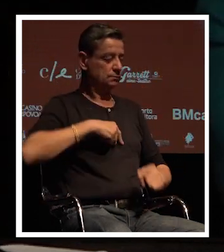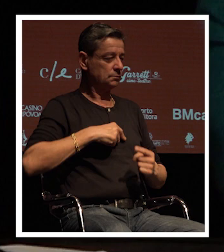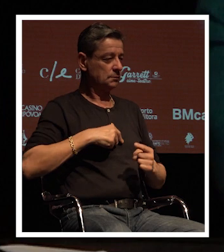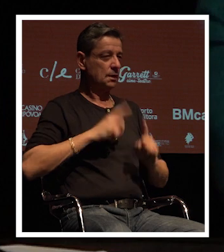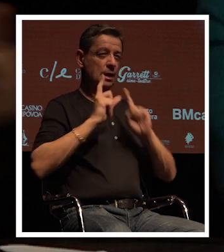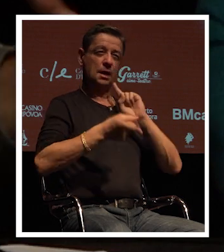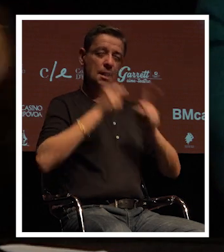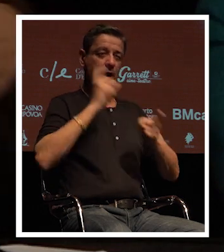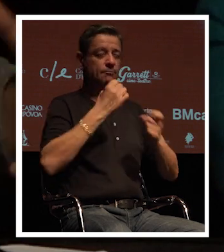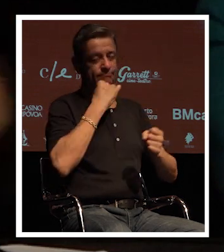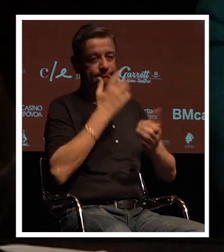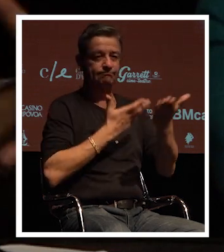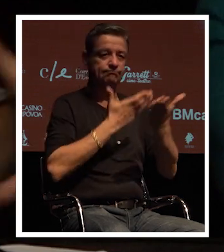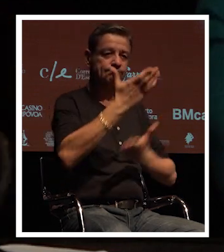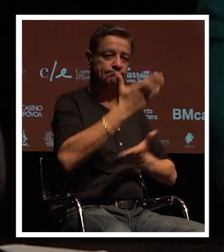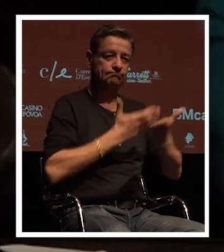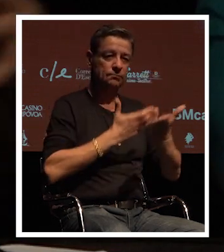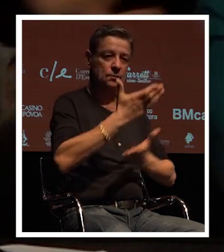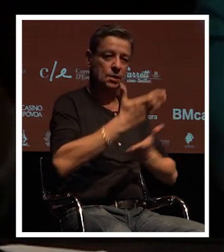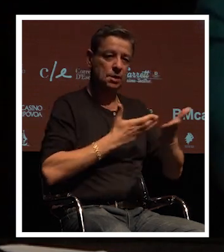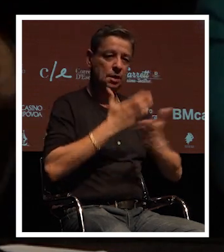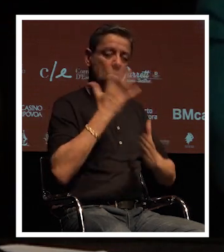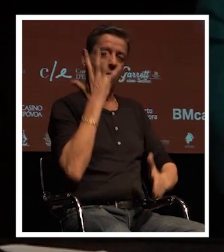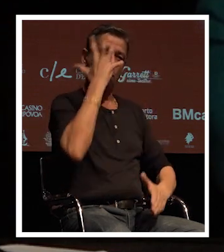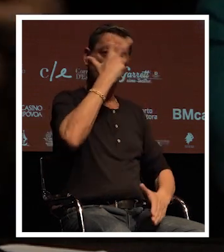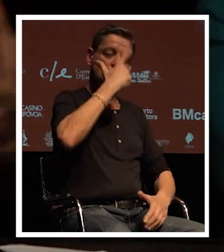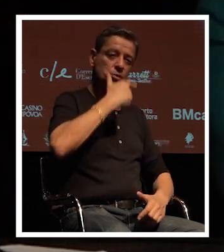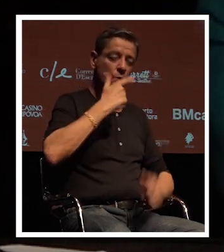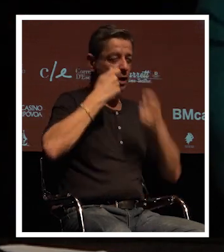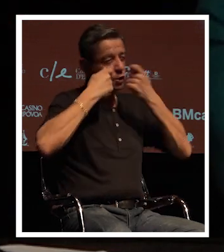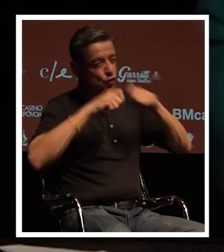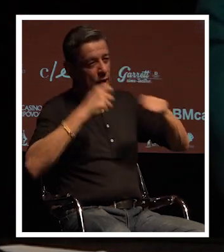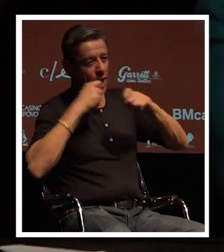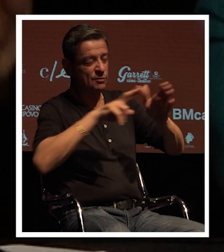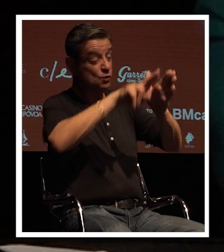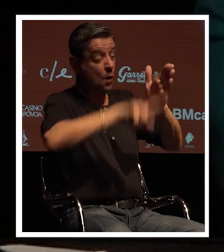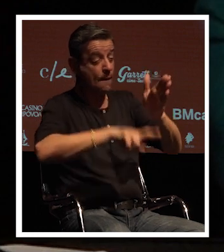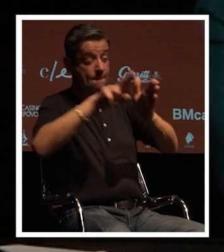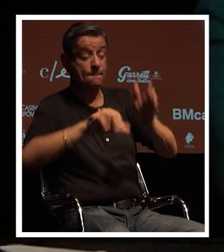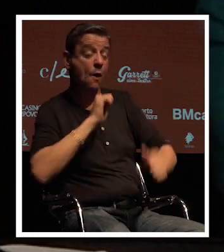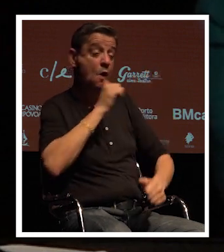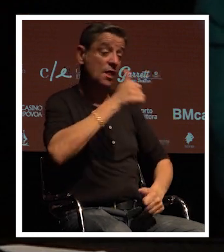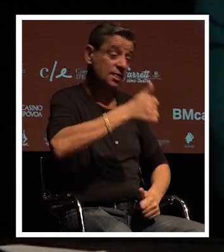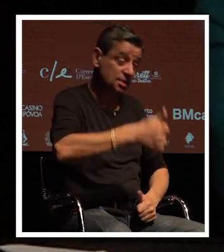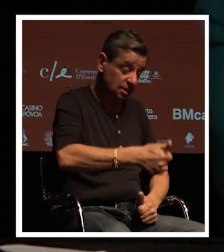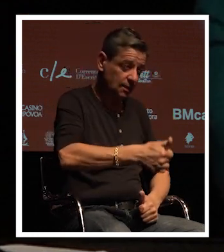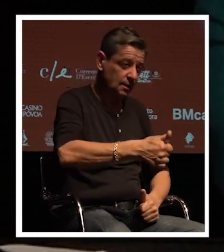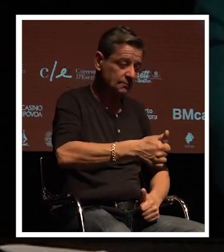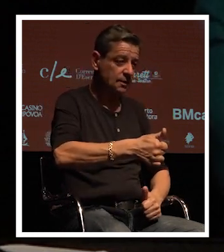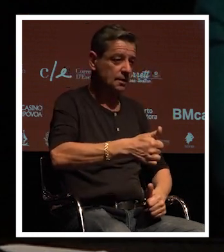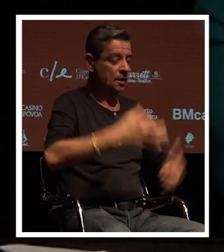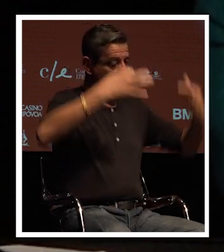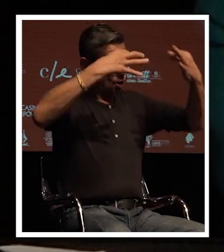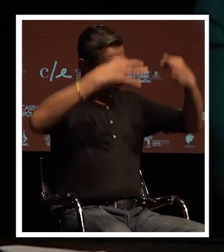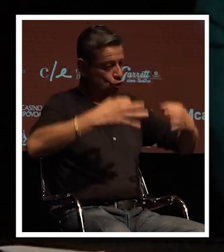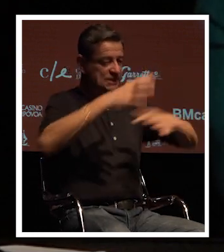em que empati com com um personagem mais que outro em que choramos a sua morte ou que nos regamos com a justiça que